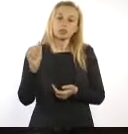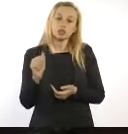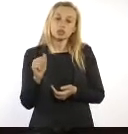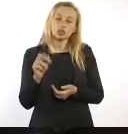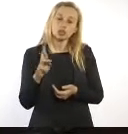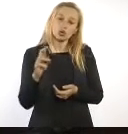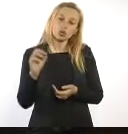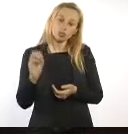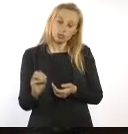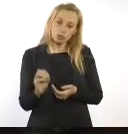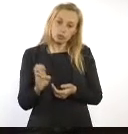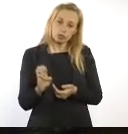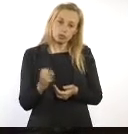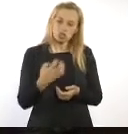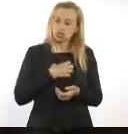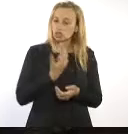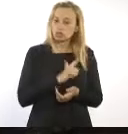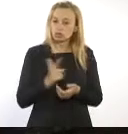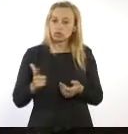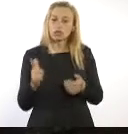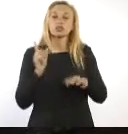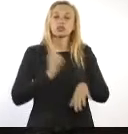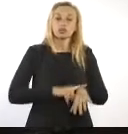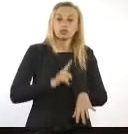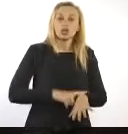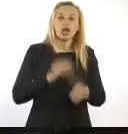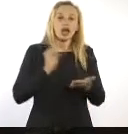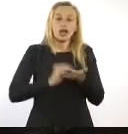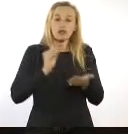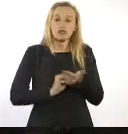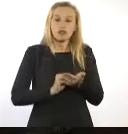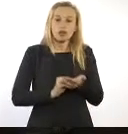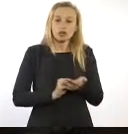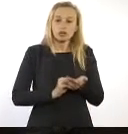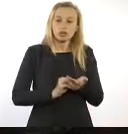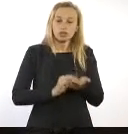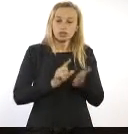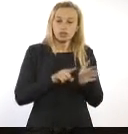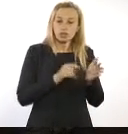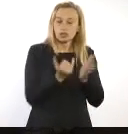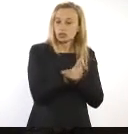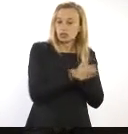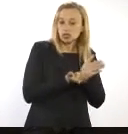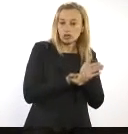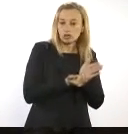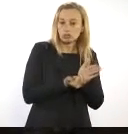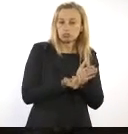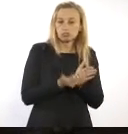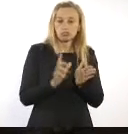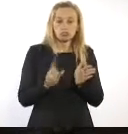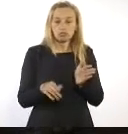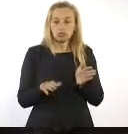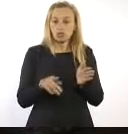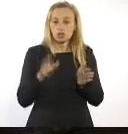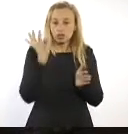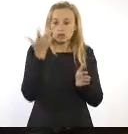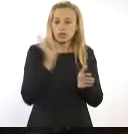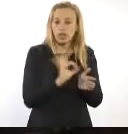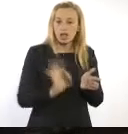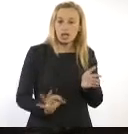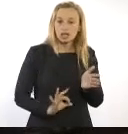gente acha que não faz sentido nesse momento, a falta de benefício fiscal dessa medida, que não é tratado em nenhum momento, e em razão